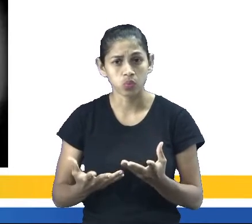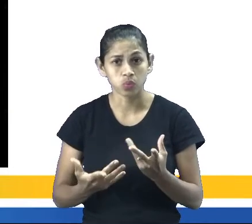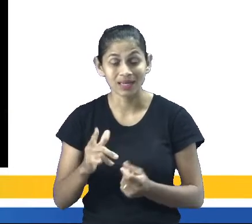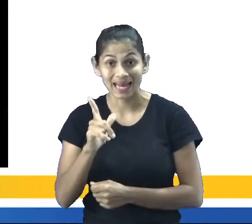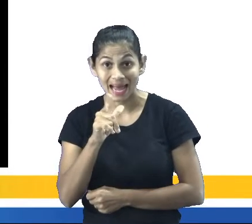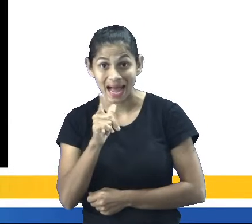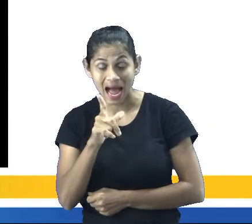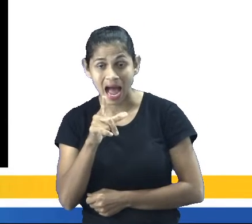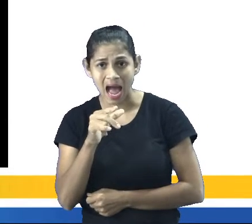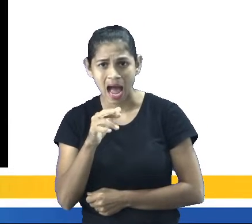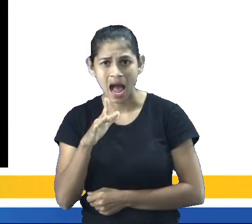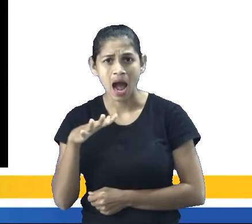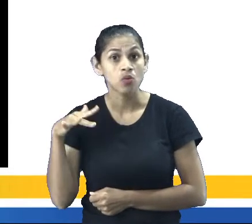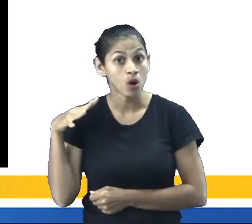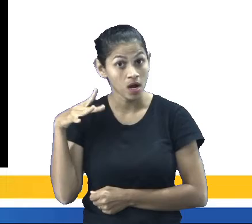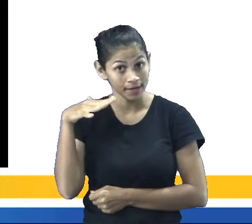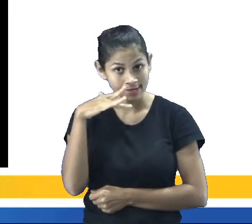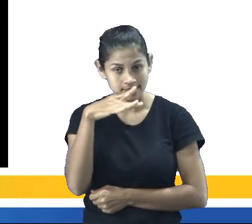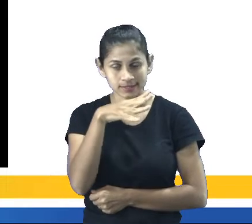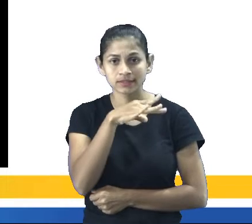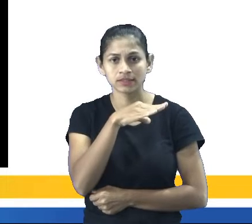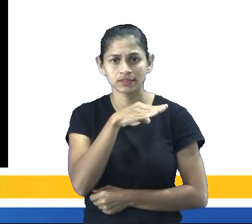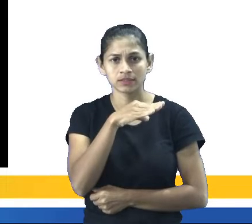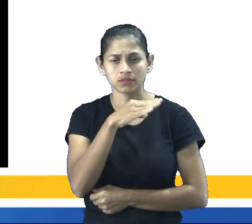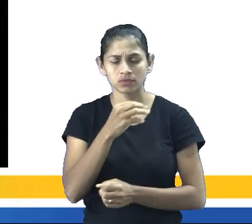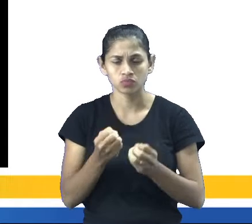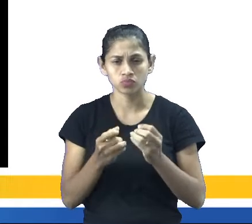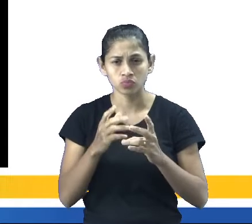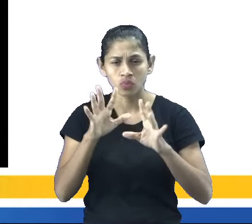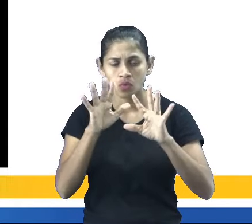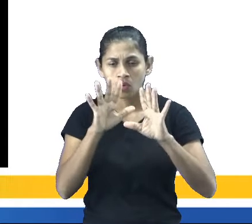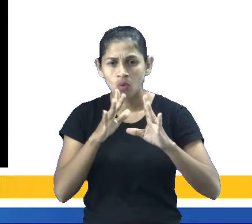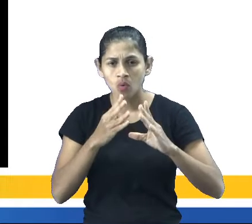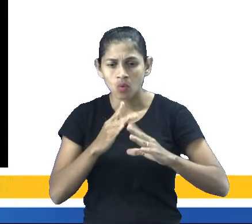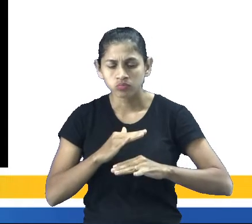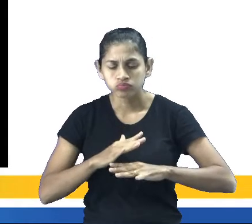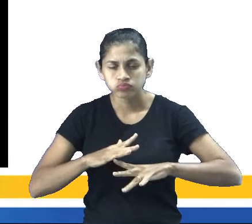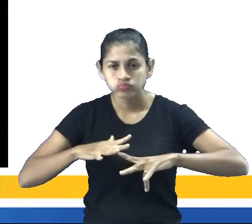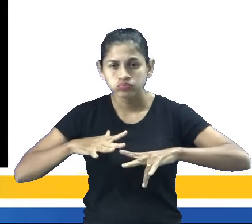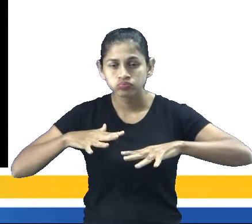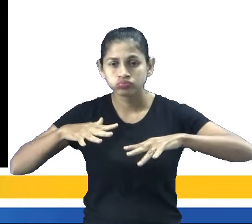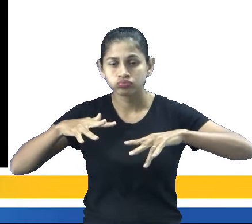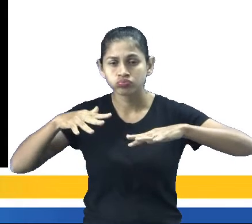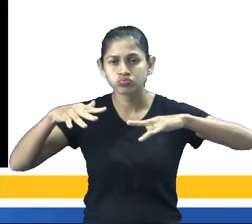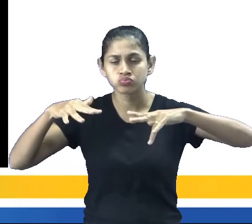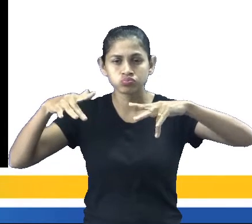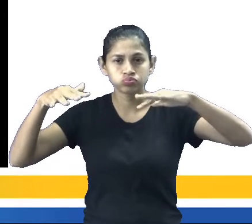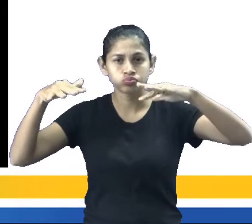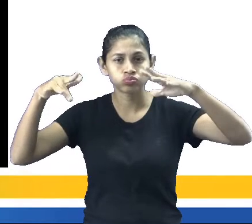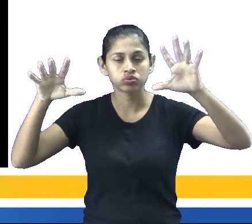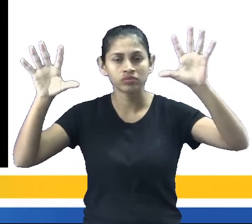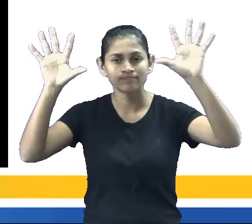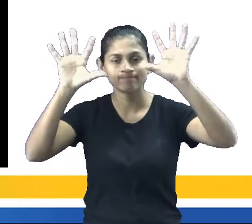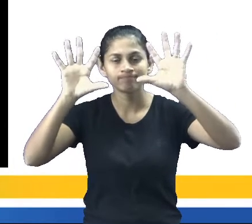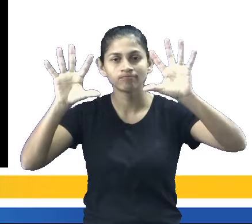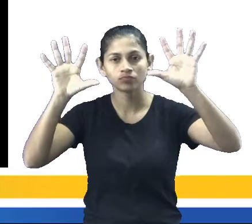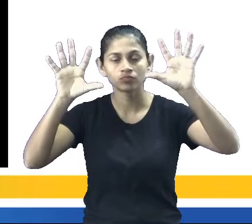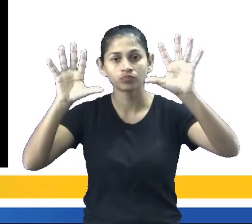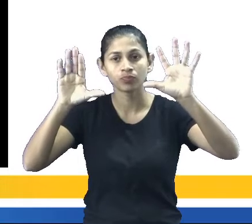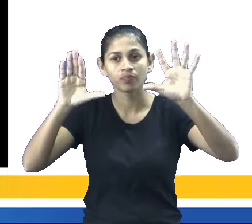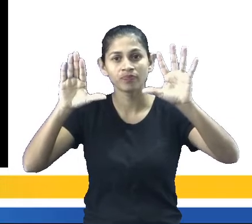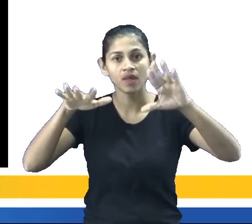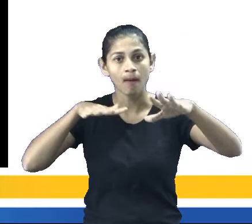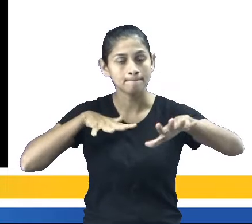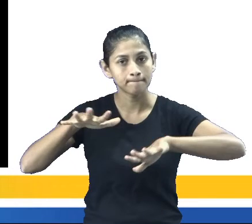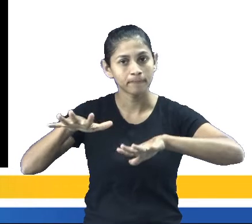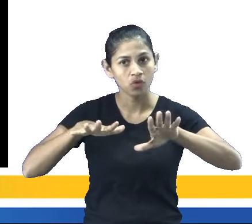aquecimento da água, que vai ser transformada em vapor, e ela vai fazer o quê? Ela vai movimentar as turbinas